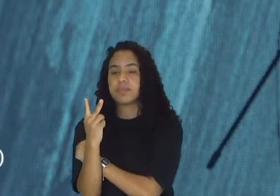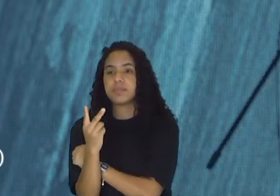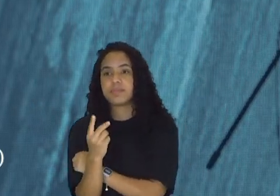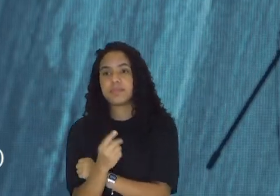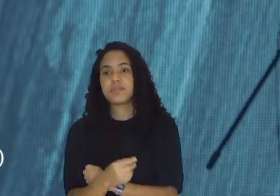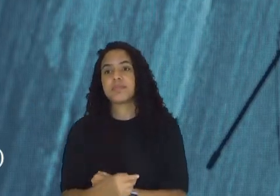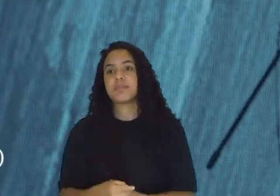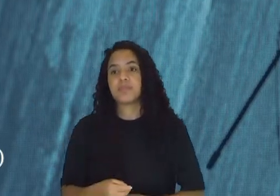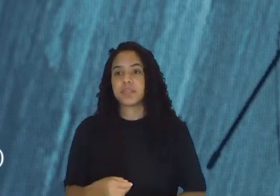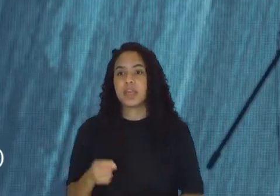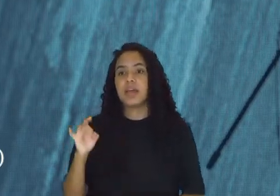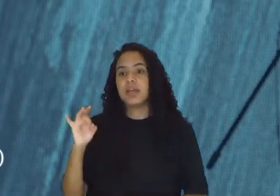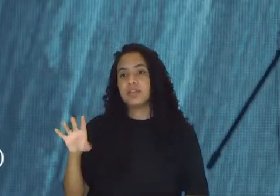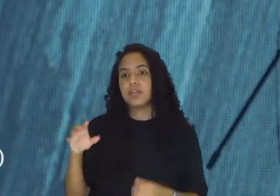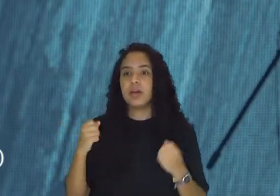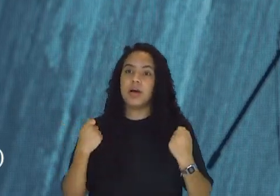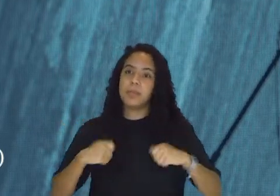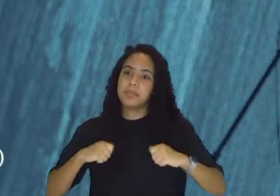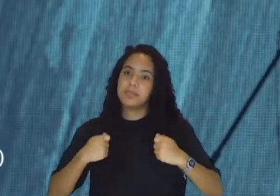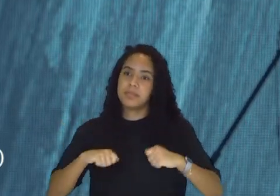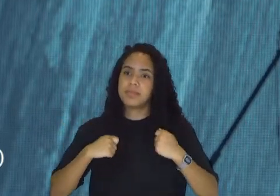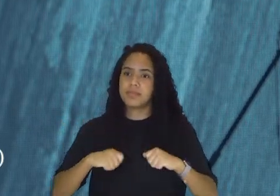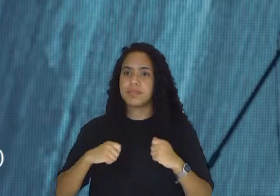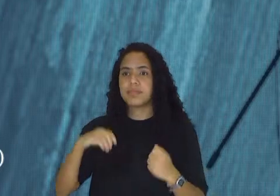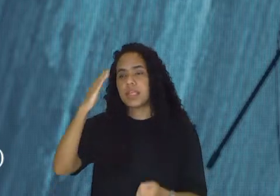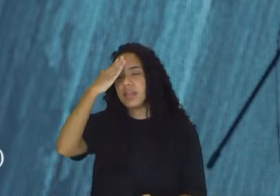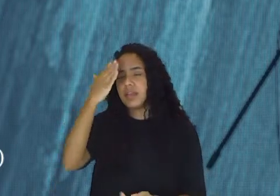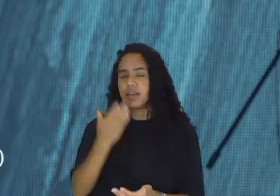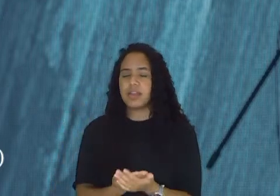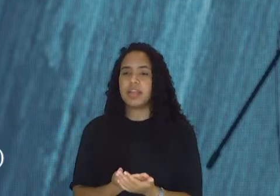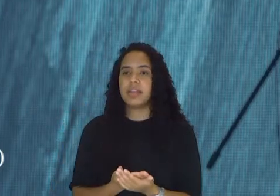para que crendo certo possamos viver certo.